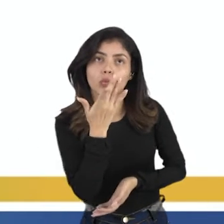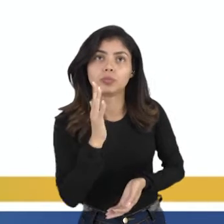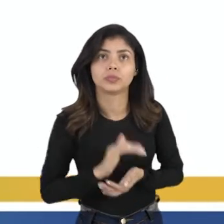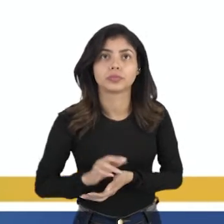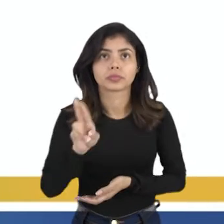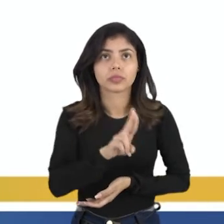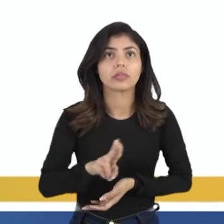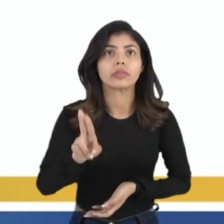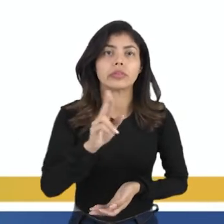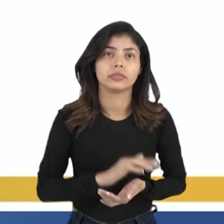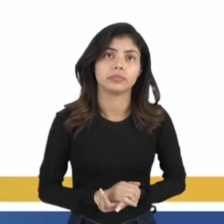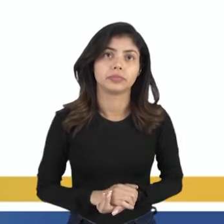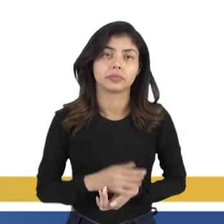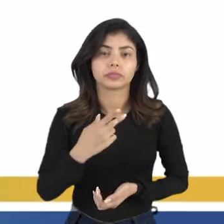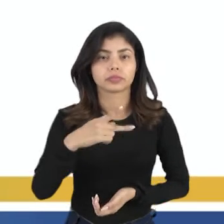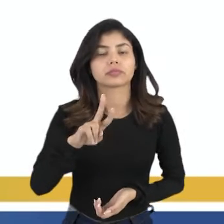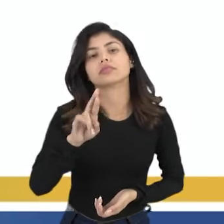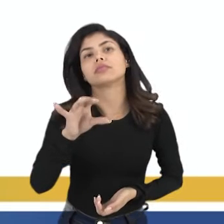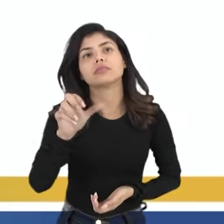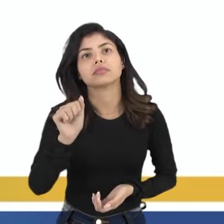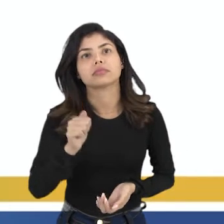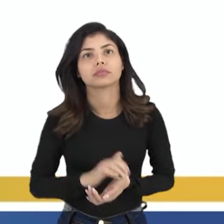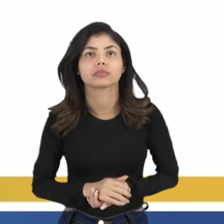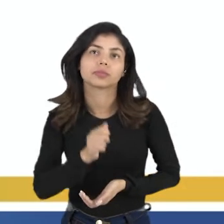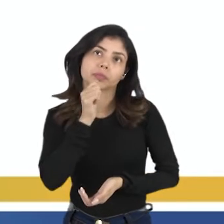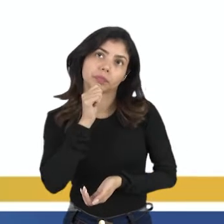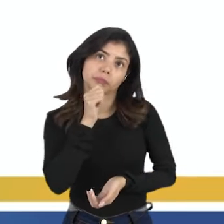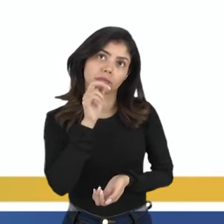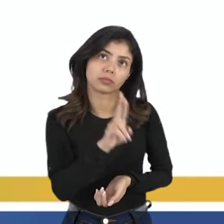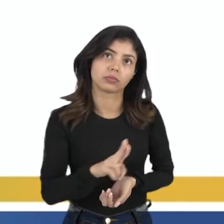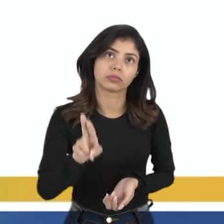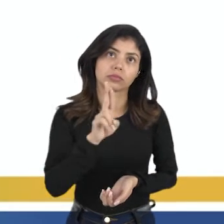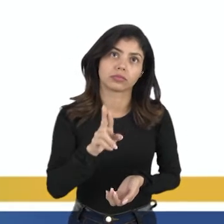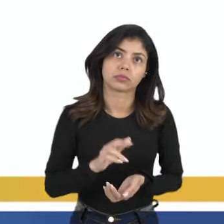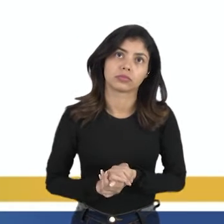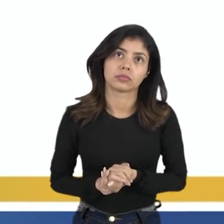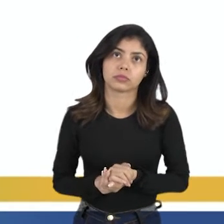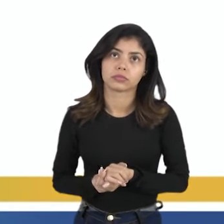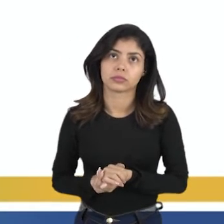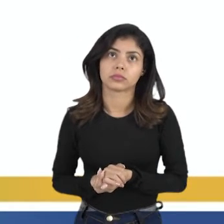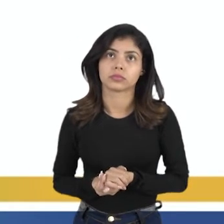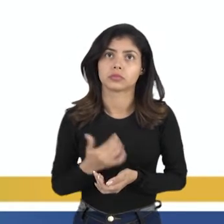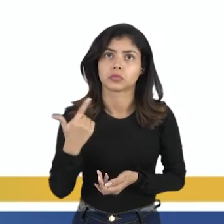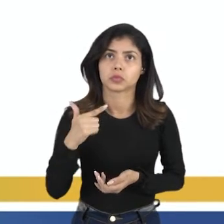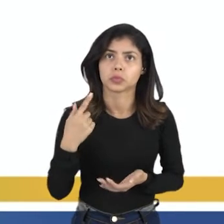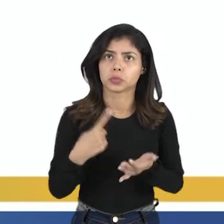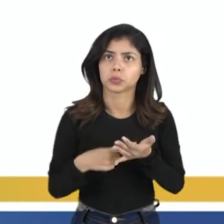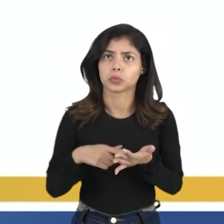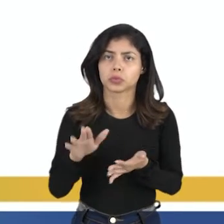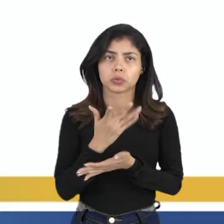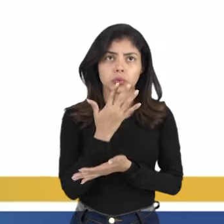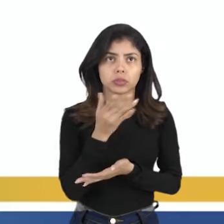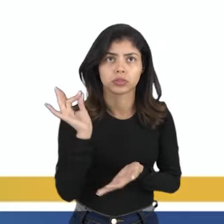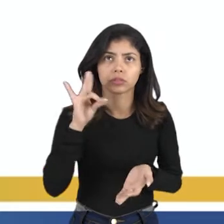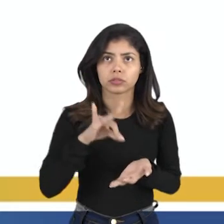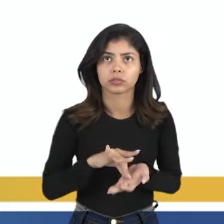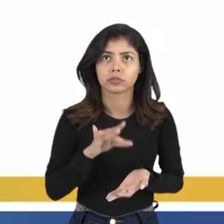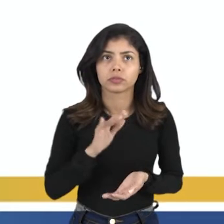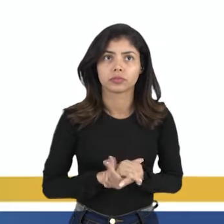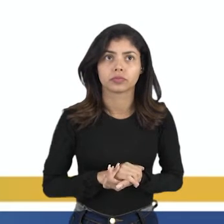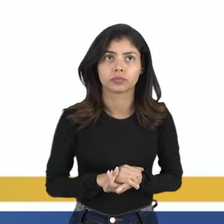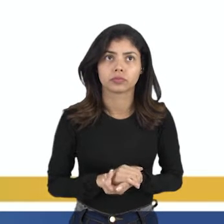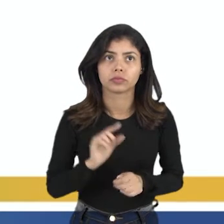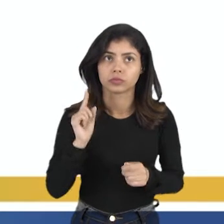e utilização de cores puras, além de usá-las arbitrariamente, sem compromissos com as cores